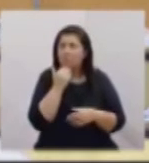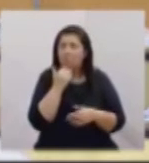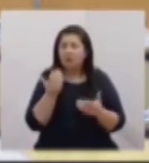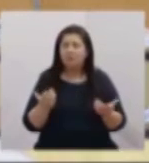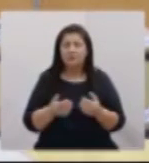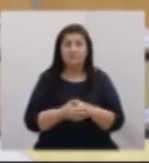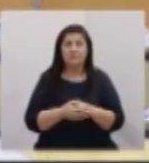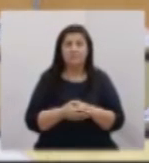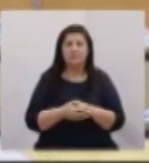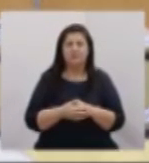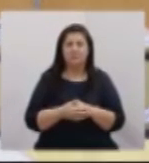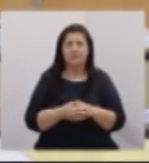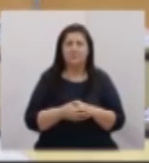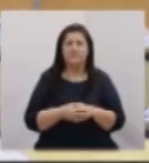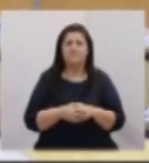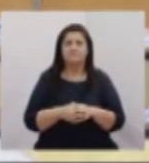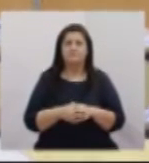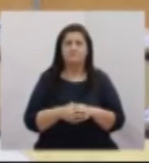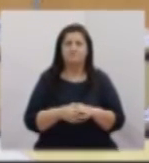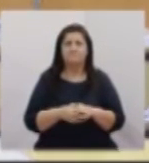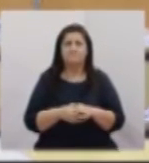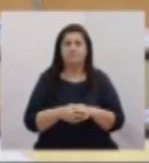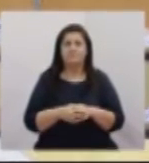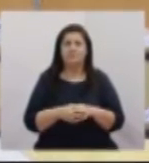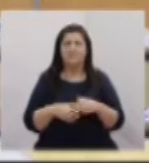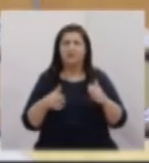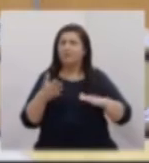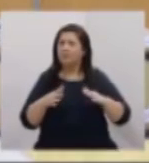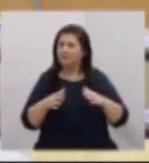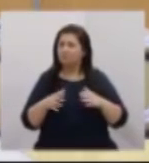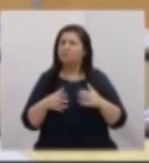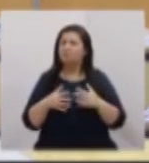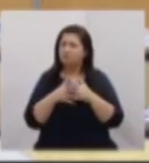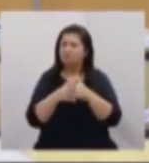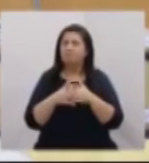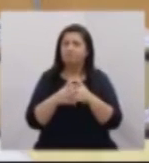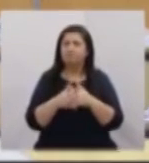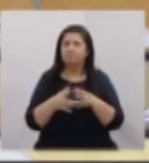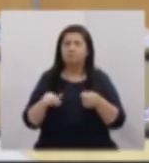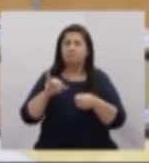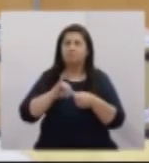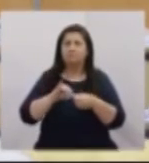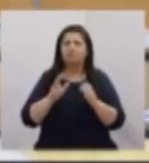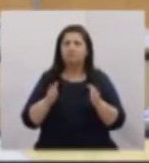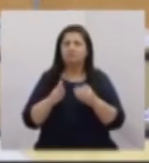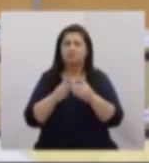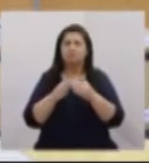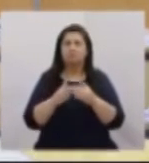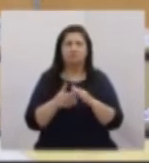já não tem sido mais esse, né, e temos situação difícil aí, centro da cidade. Eu fiz um pedido, inclusive, para